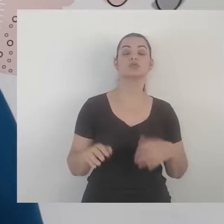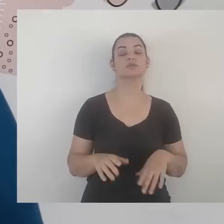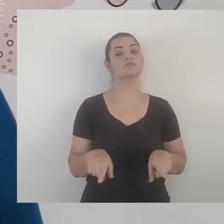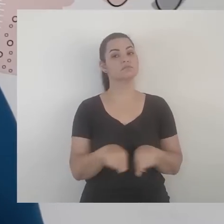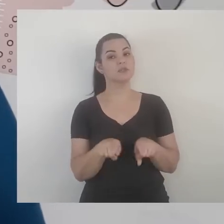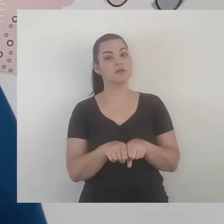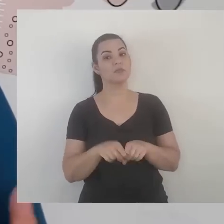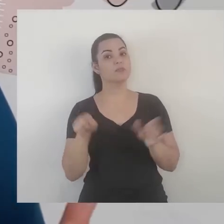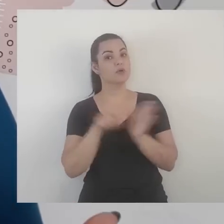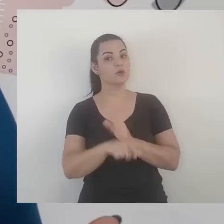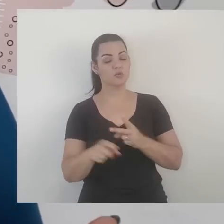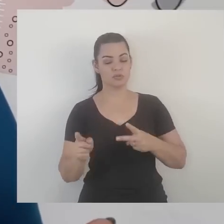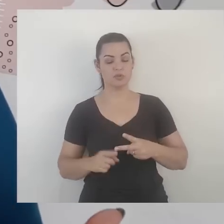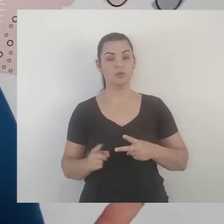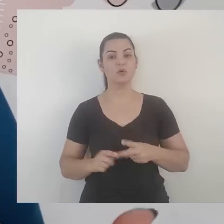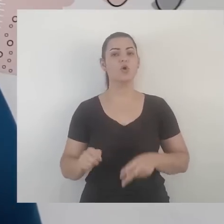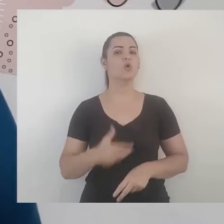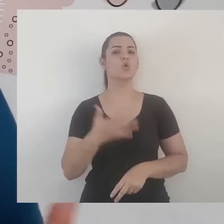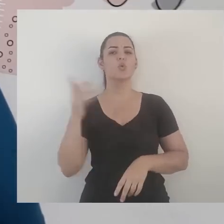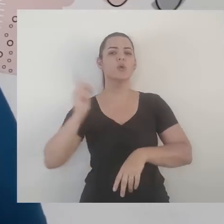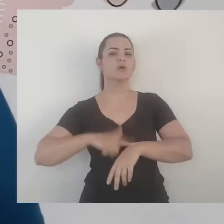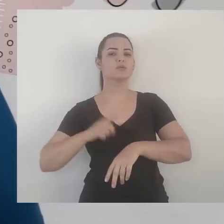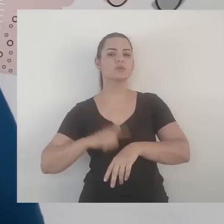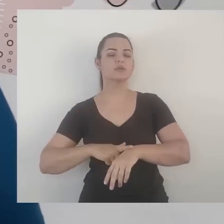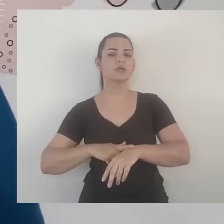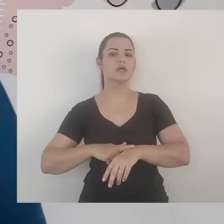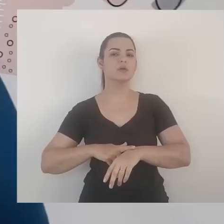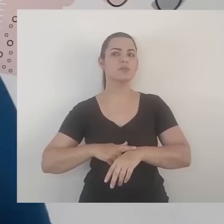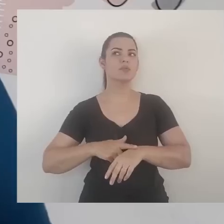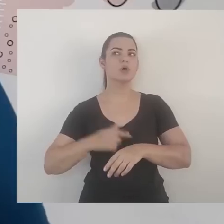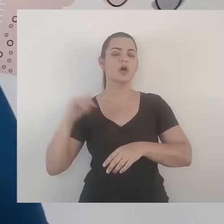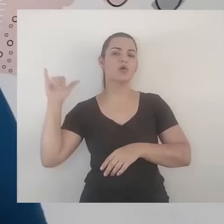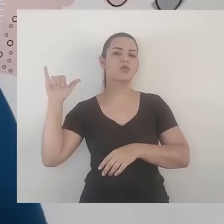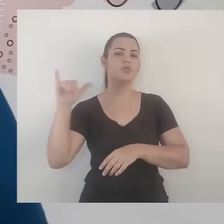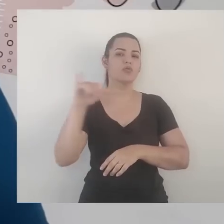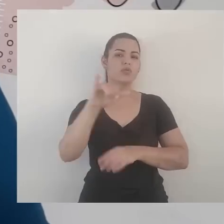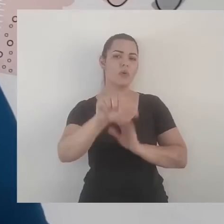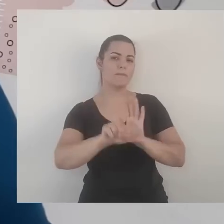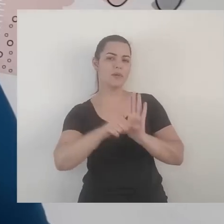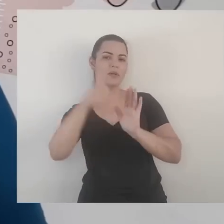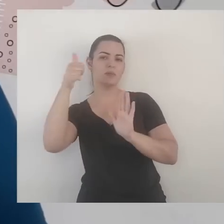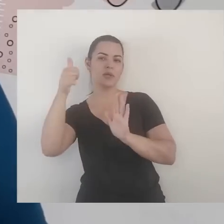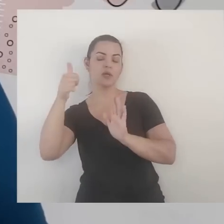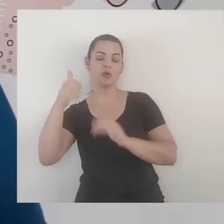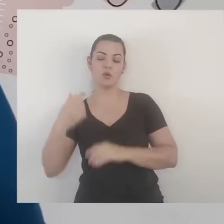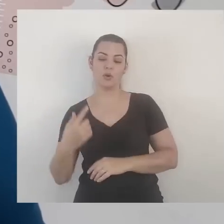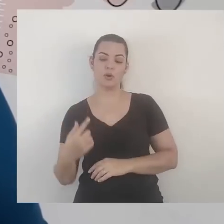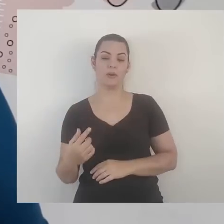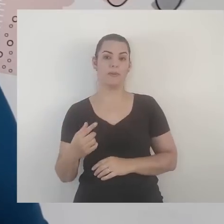tempo faz que o 14 bis voou pela primeira vez? O primeiro voo em